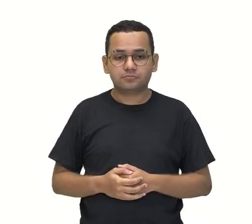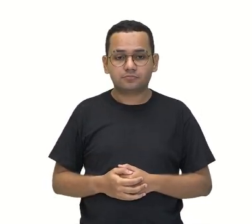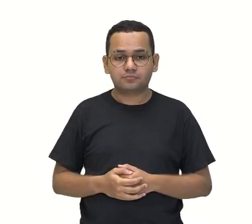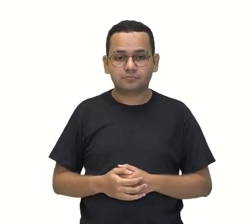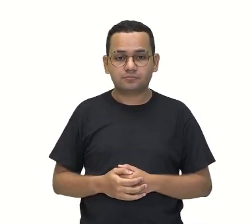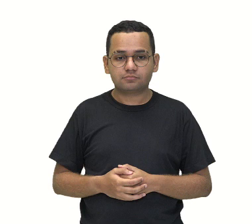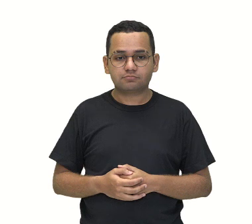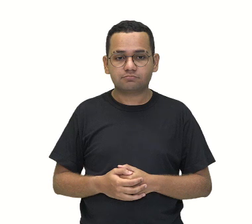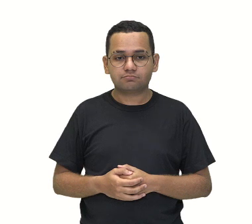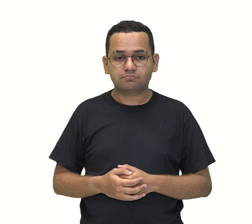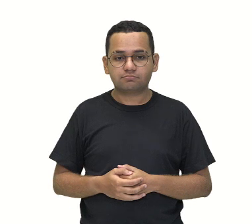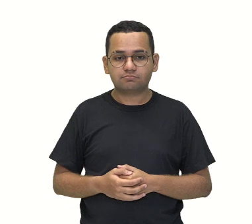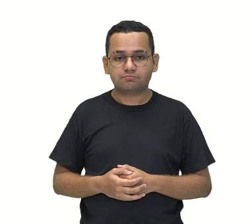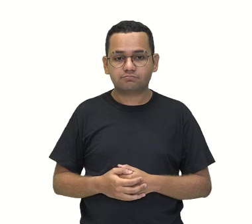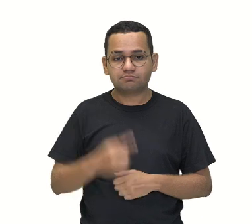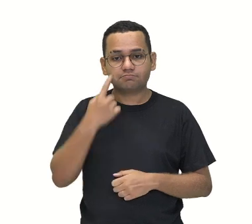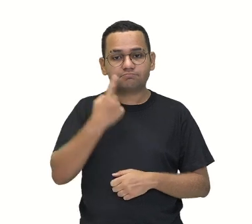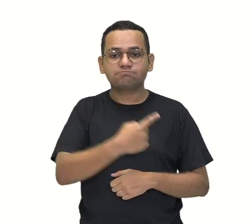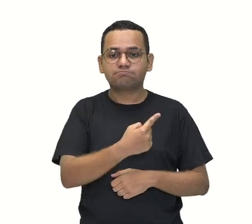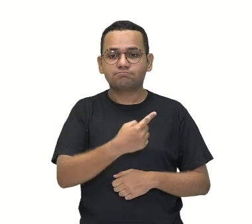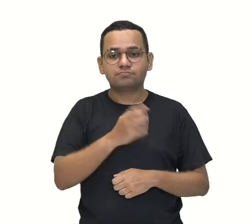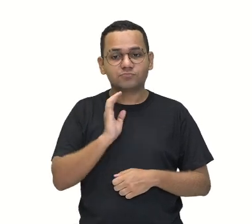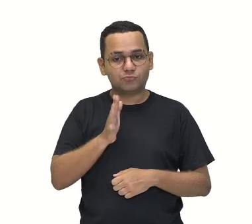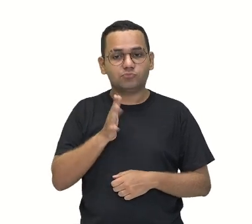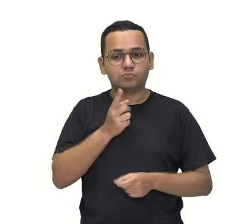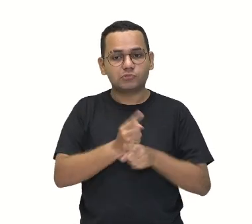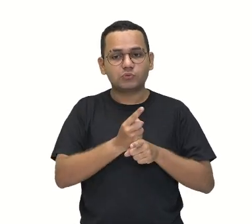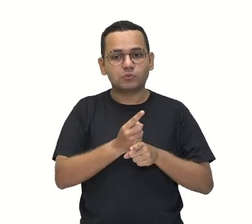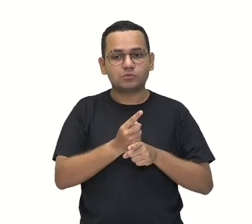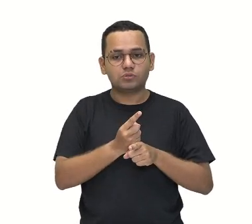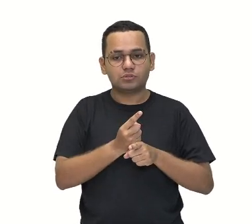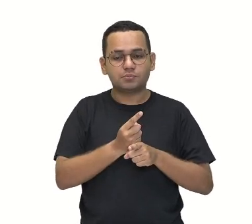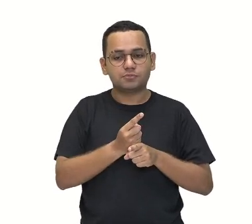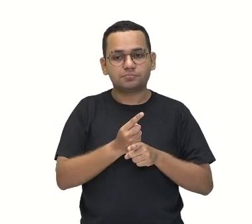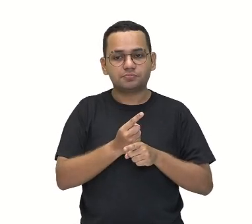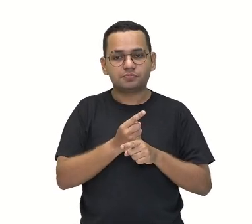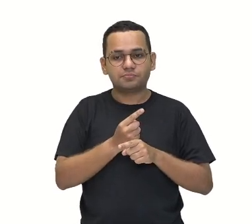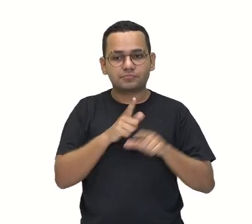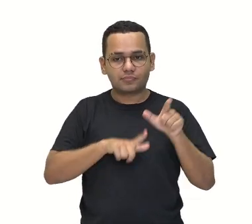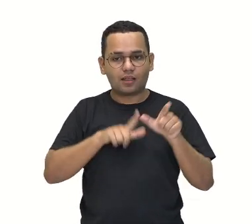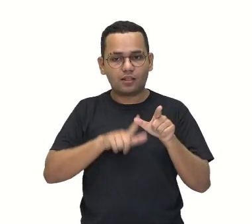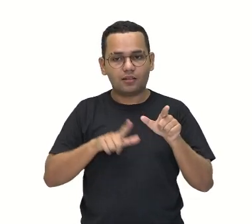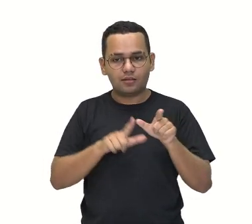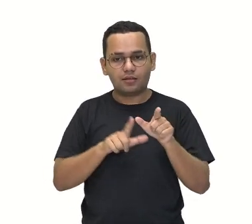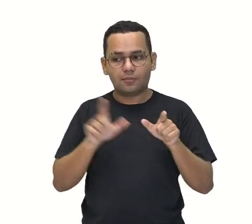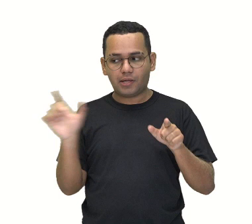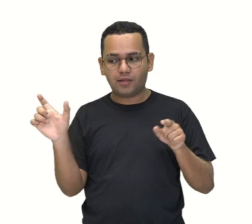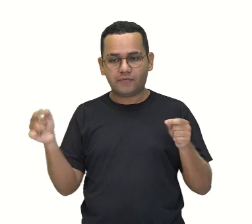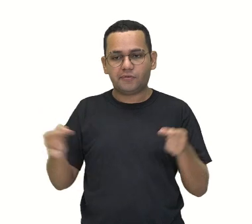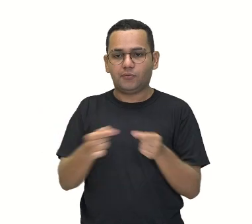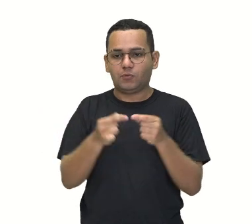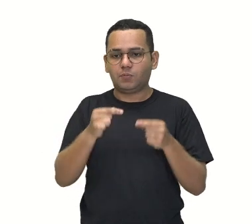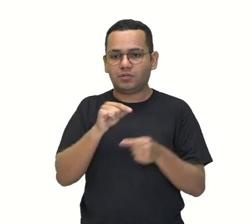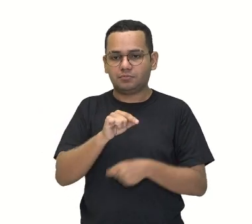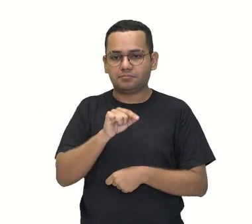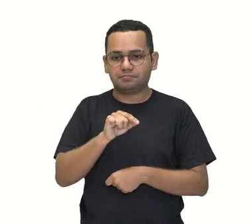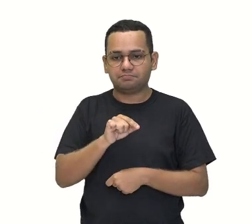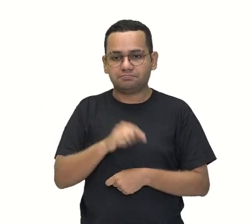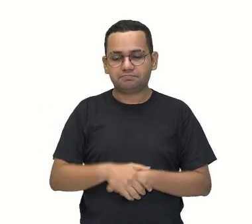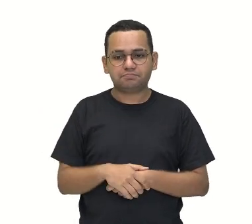essa é o que a gente precisa saber, por enquanto, sobre a equação reduzida da reta, tá?